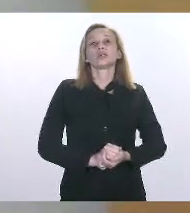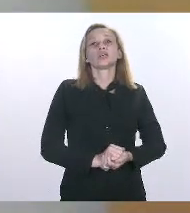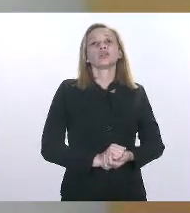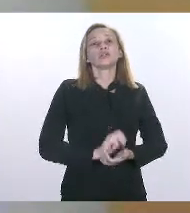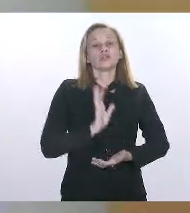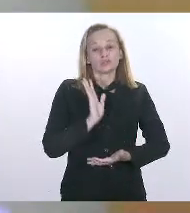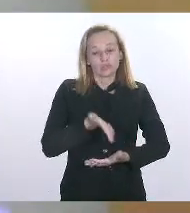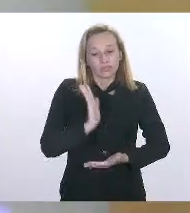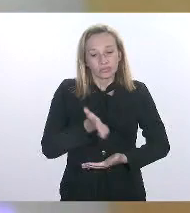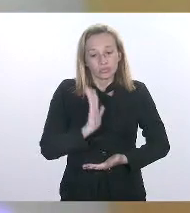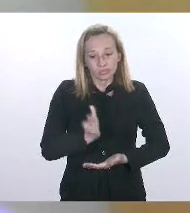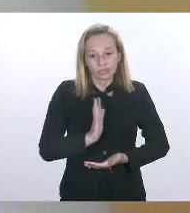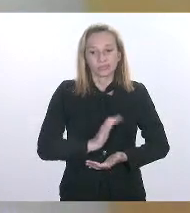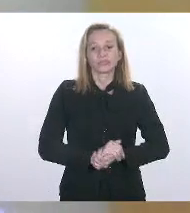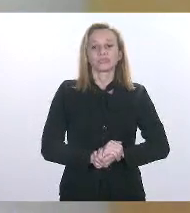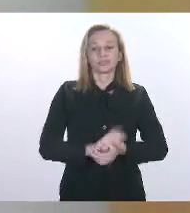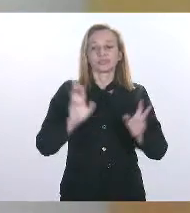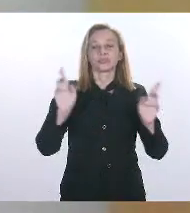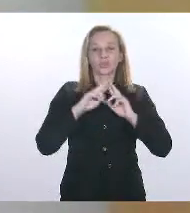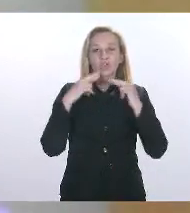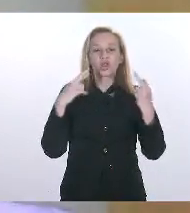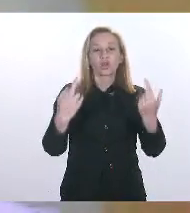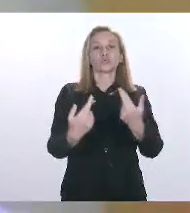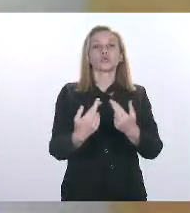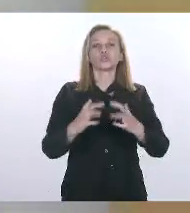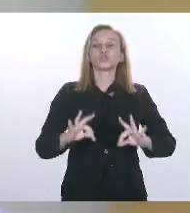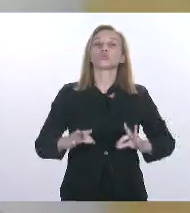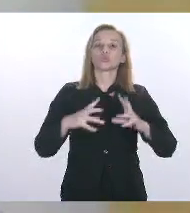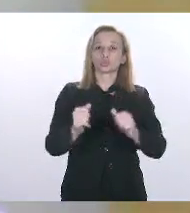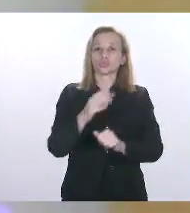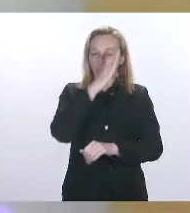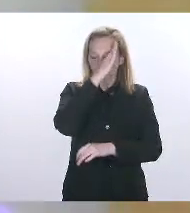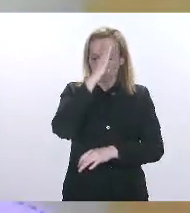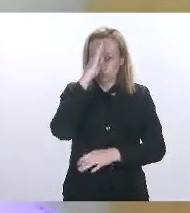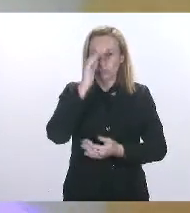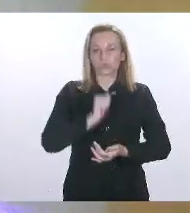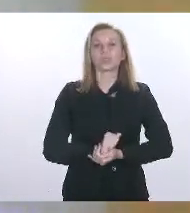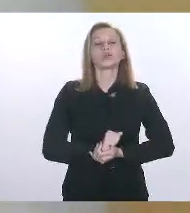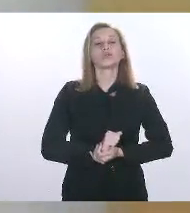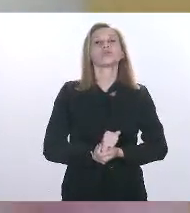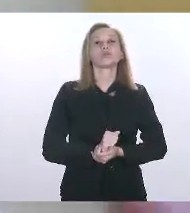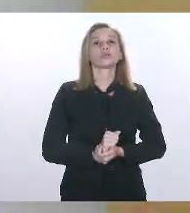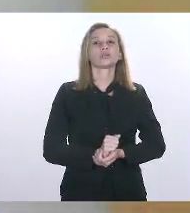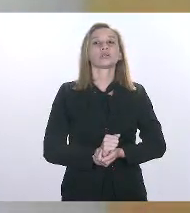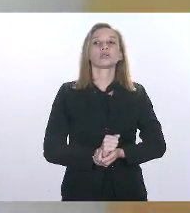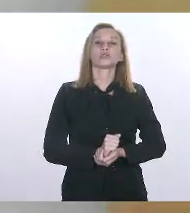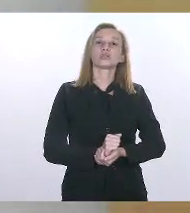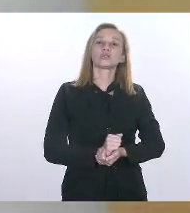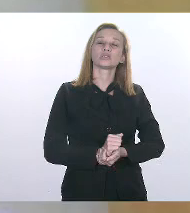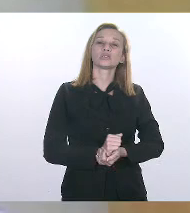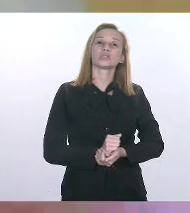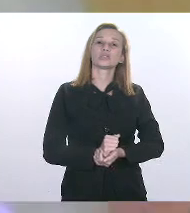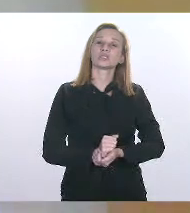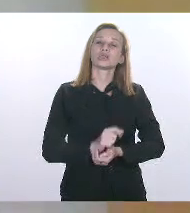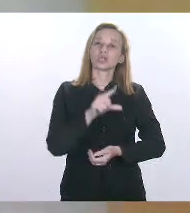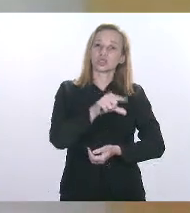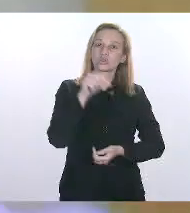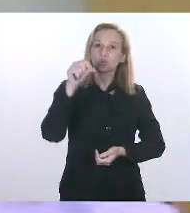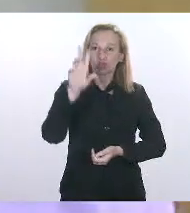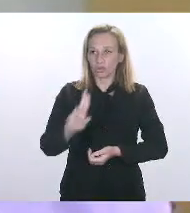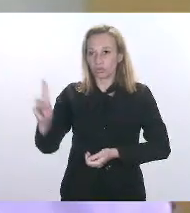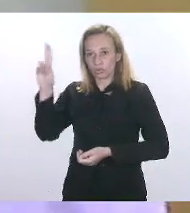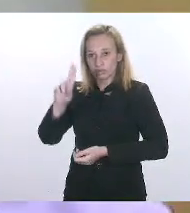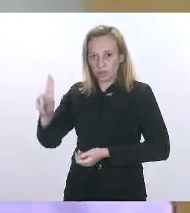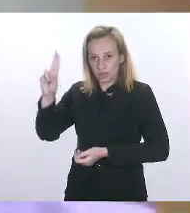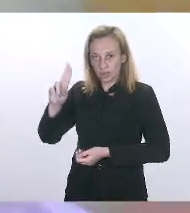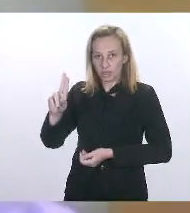então já reúne as condições acadêmicas para ser credenciada como universidade, ao